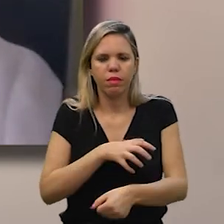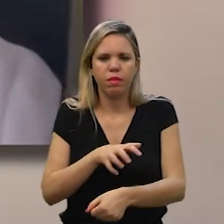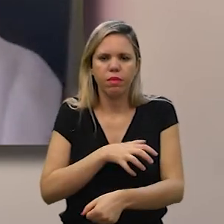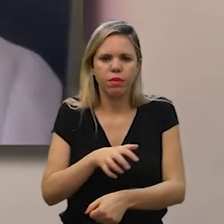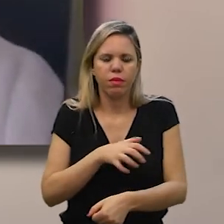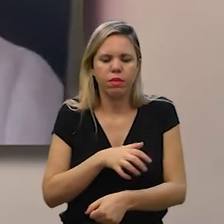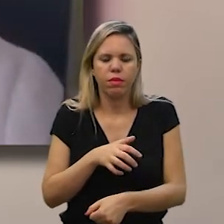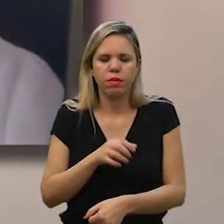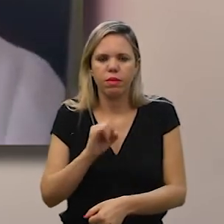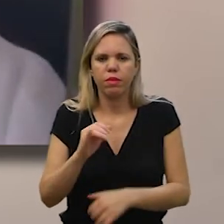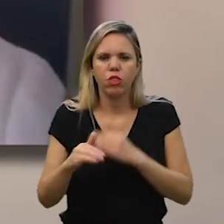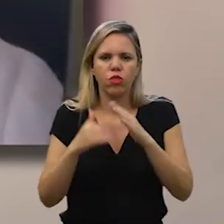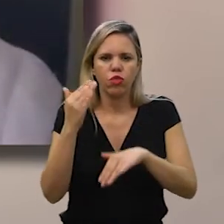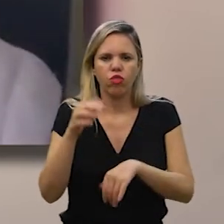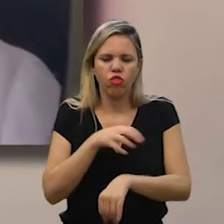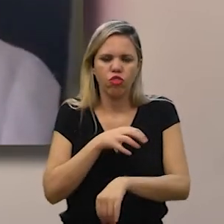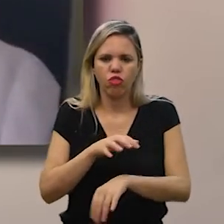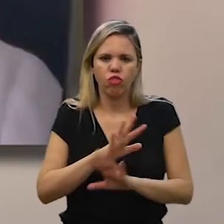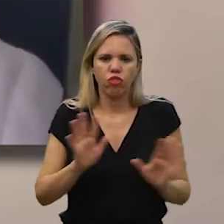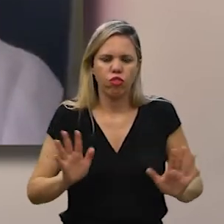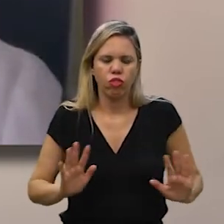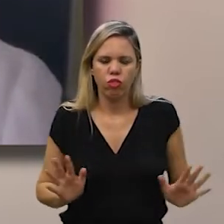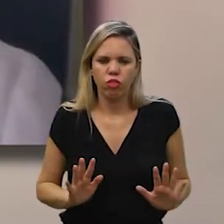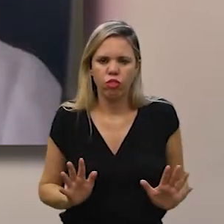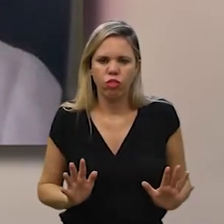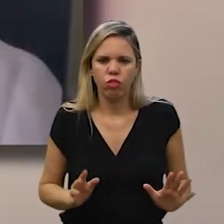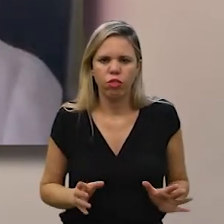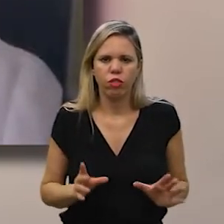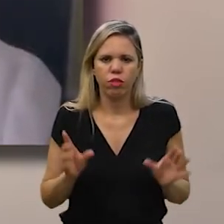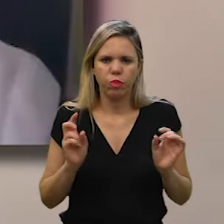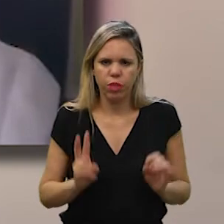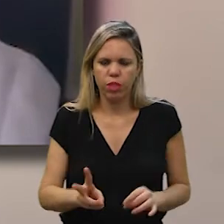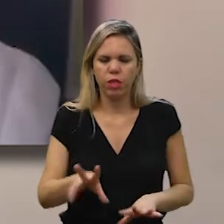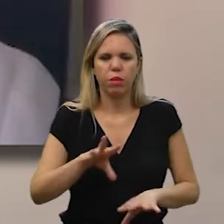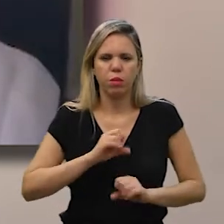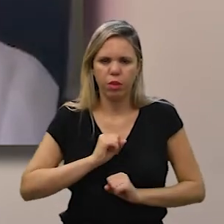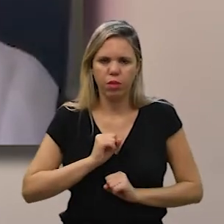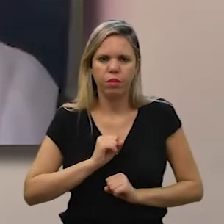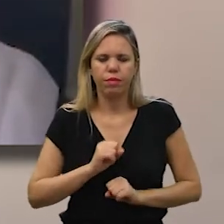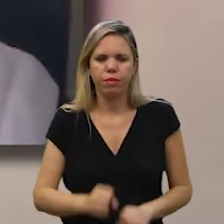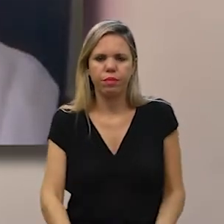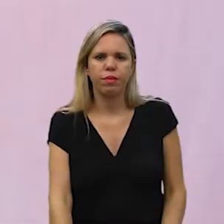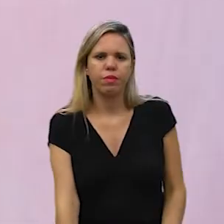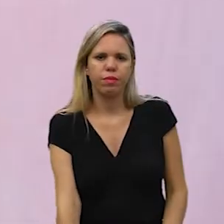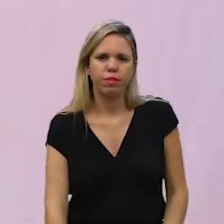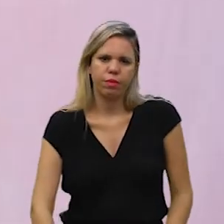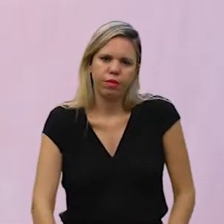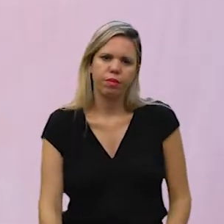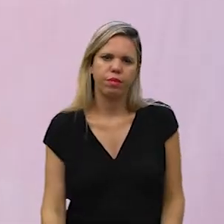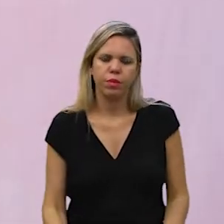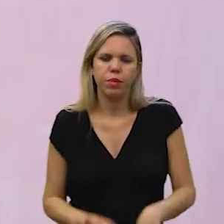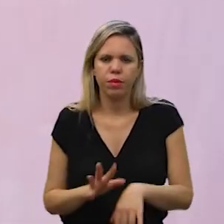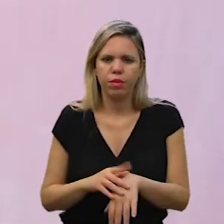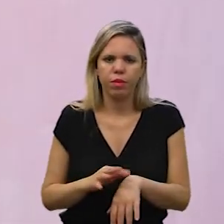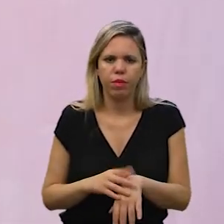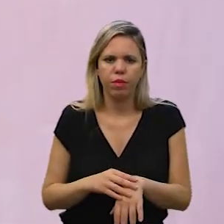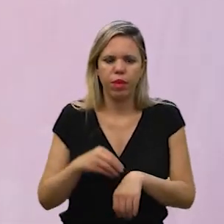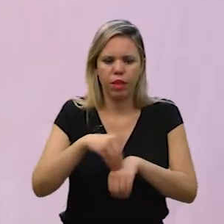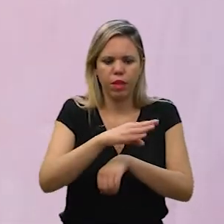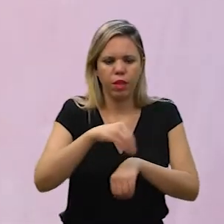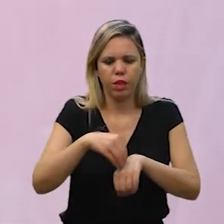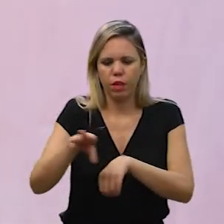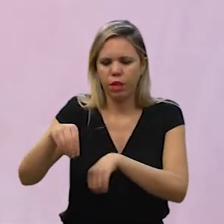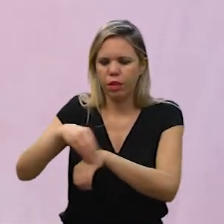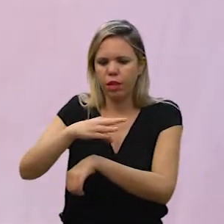alergia. Mas, uma vez desenvolvida essa alergia, ela não vai embora, ela fica na pessoa por resto da vida. E dermatite passa para